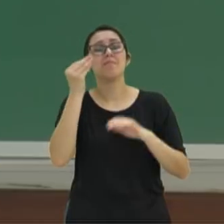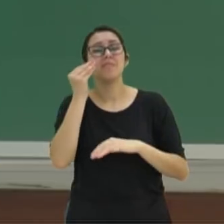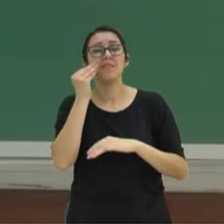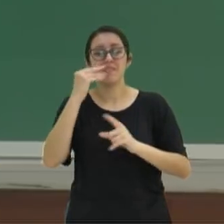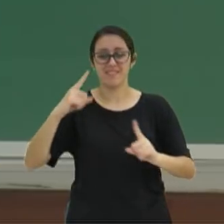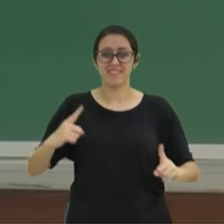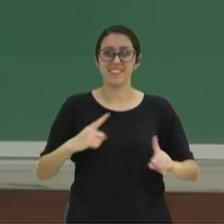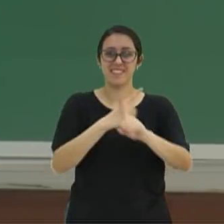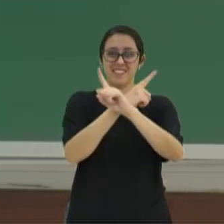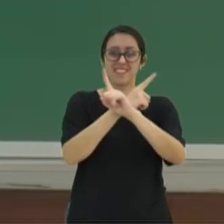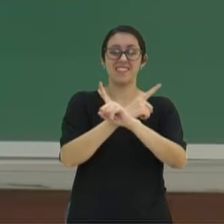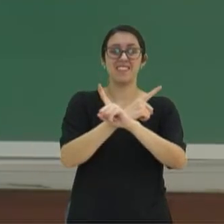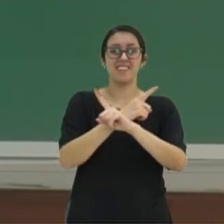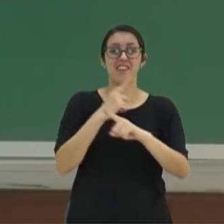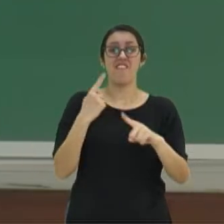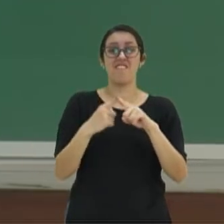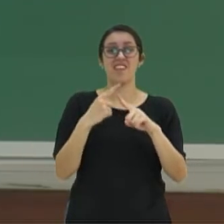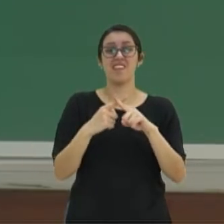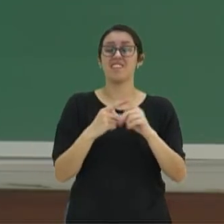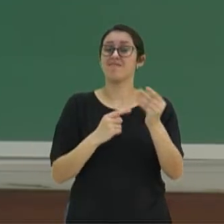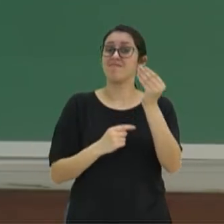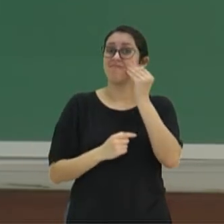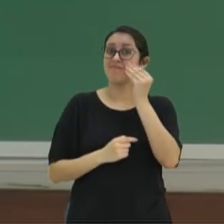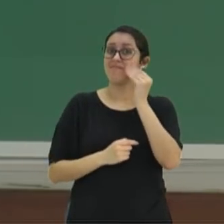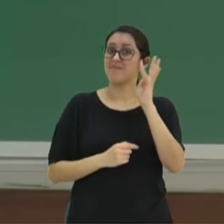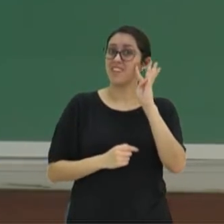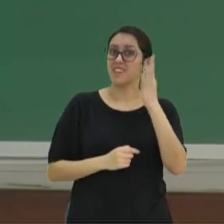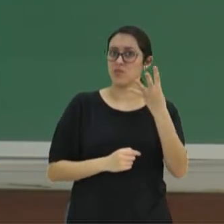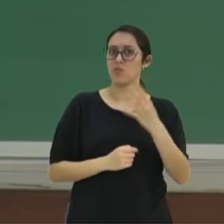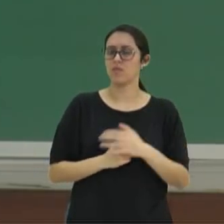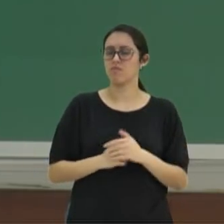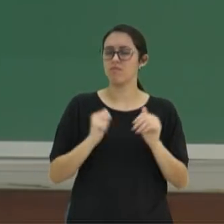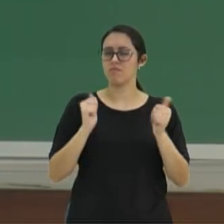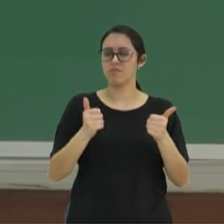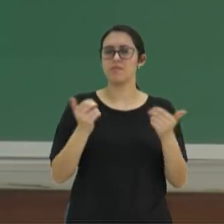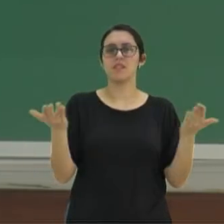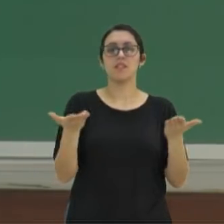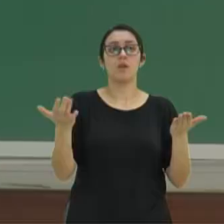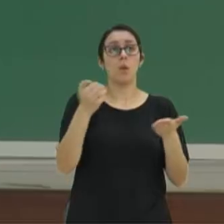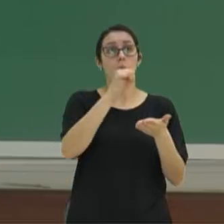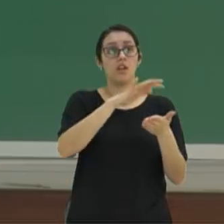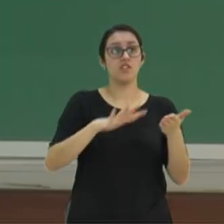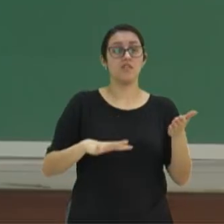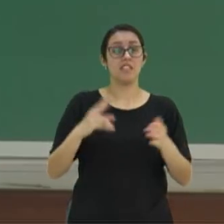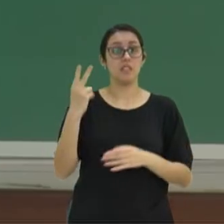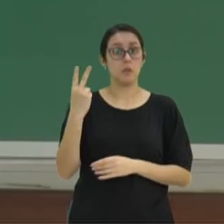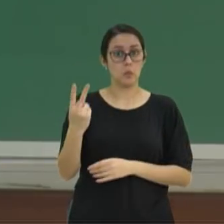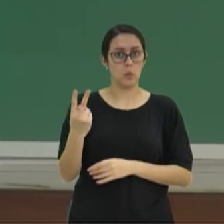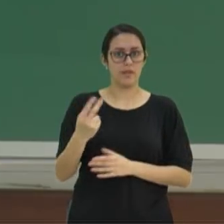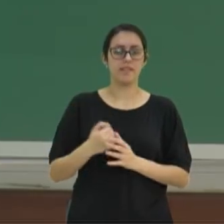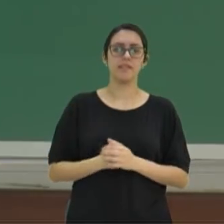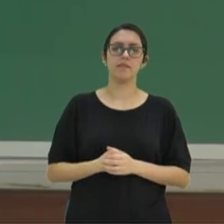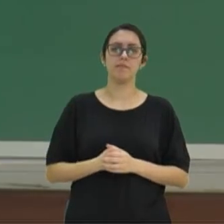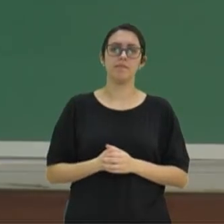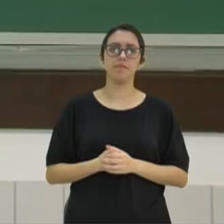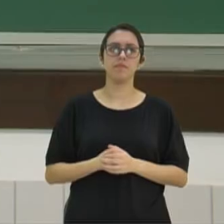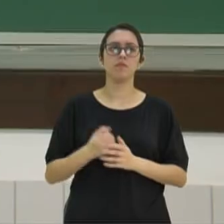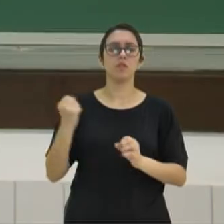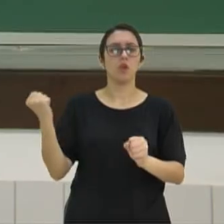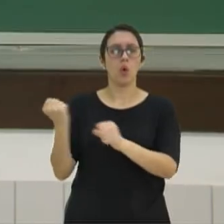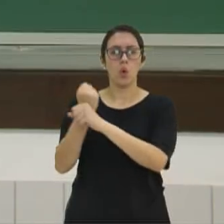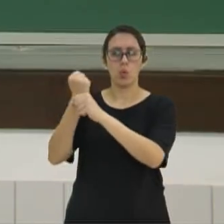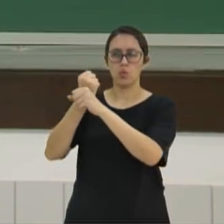pouco diferente de resolver, beleza? Então, agora vamos para o exercício 2. Para construir um muro